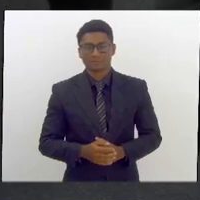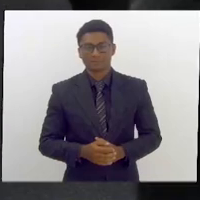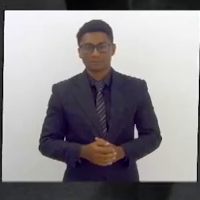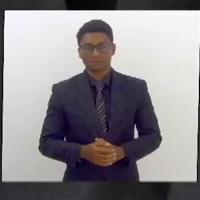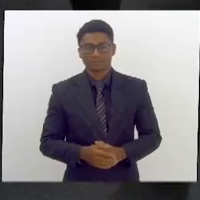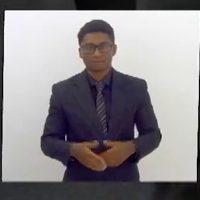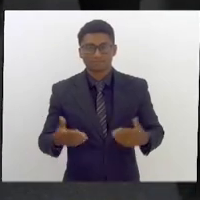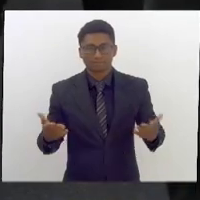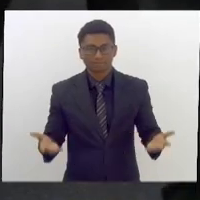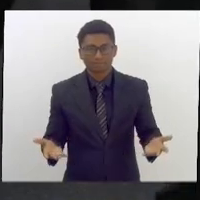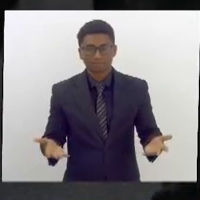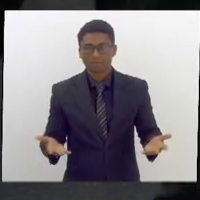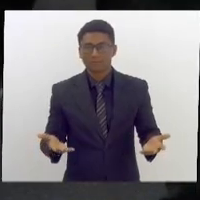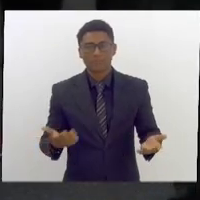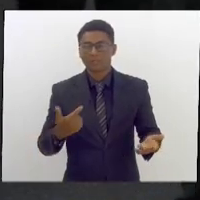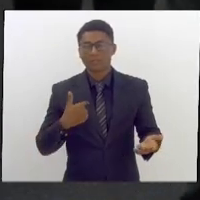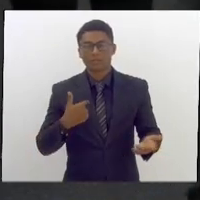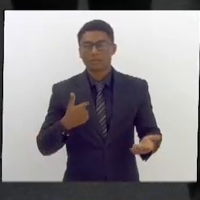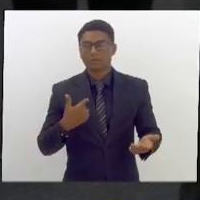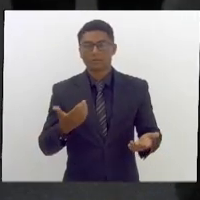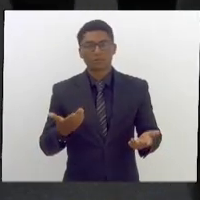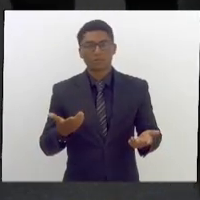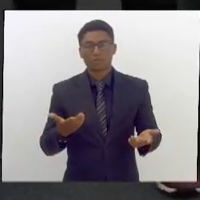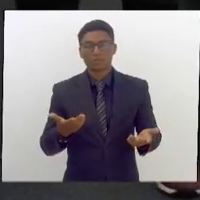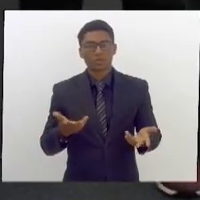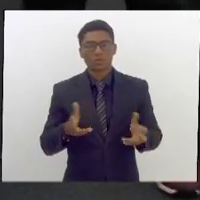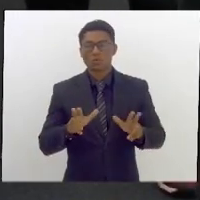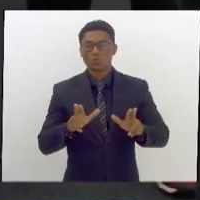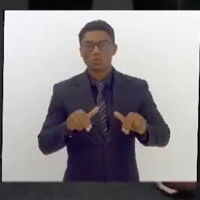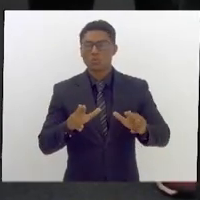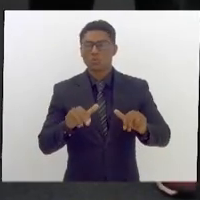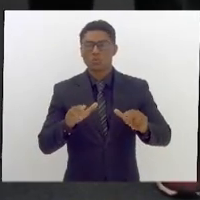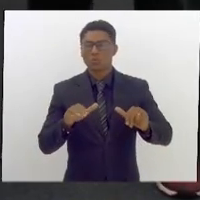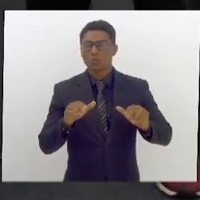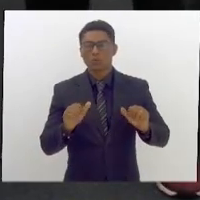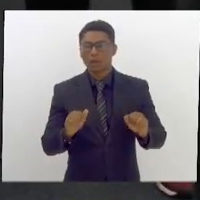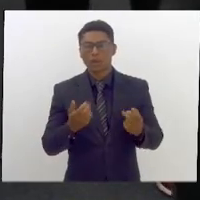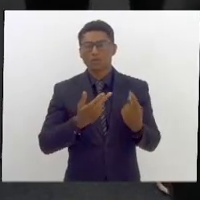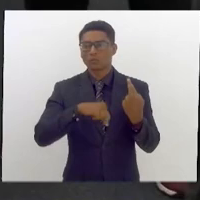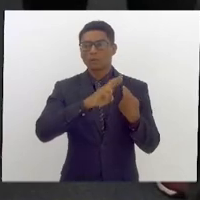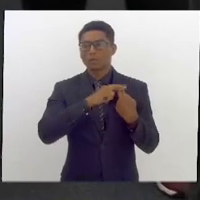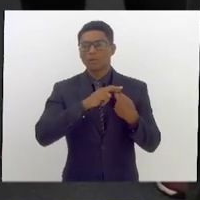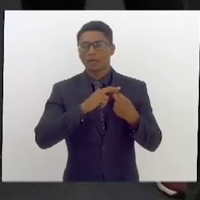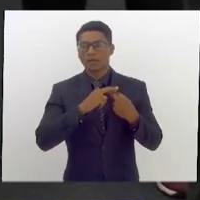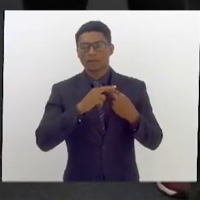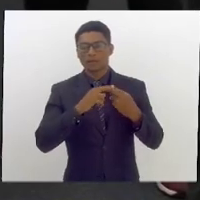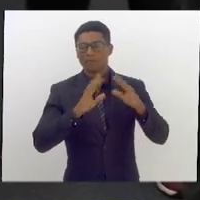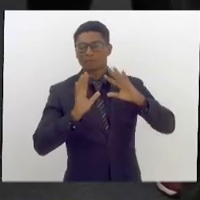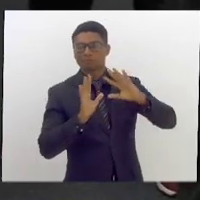eu nunca me furto às minhas atribuições.